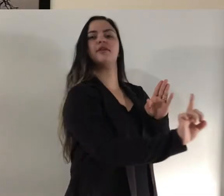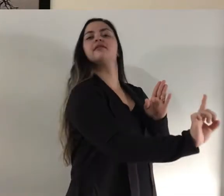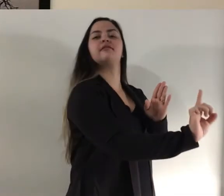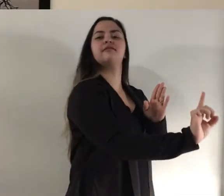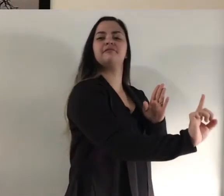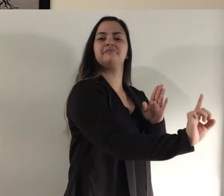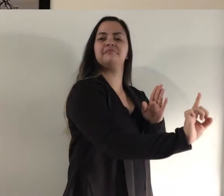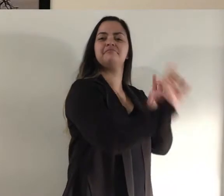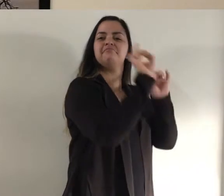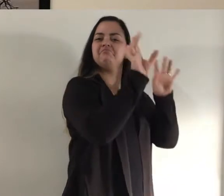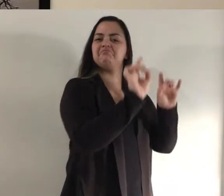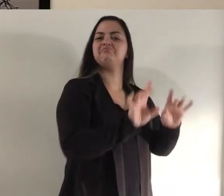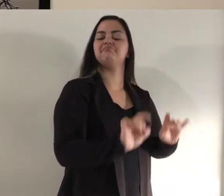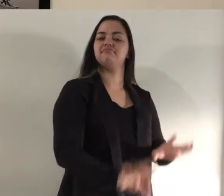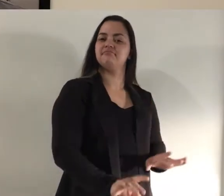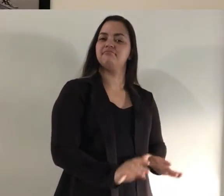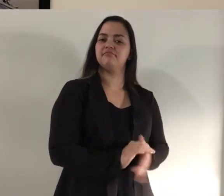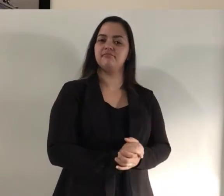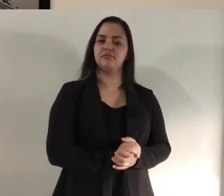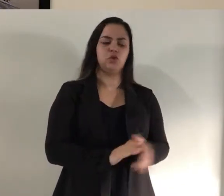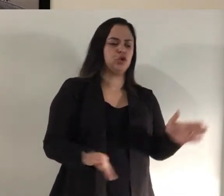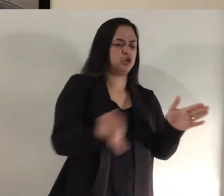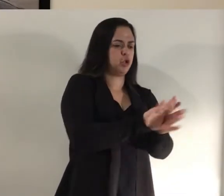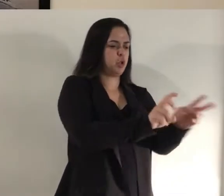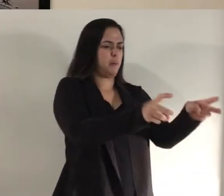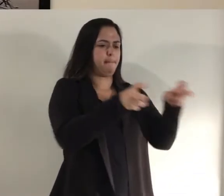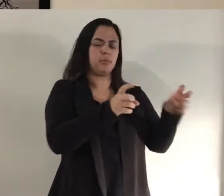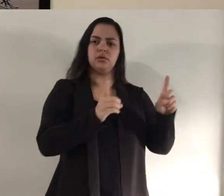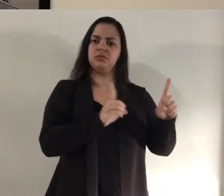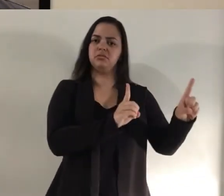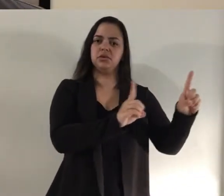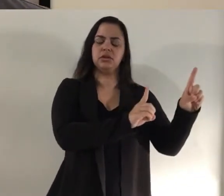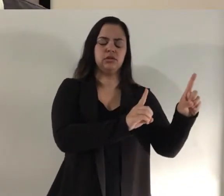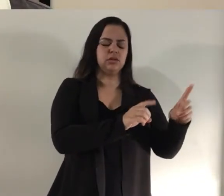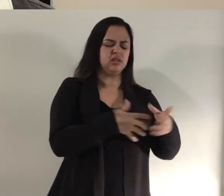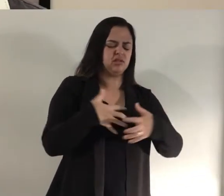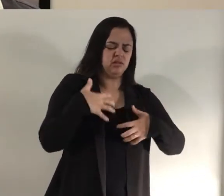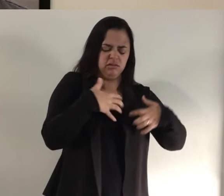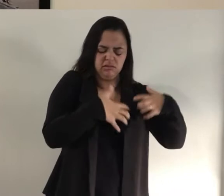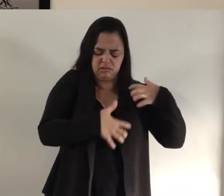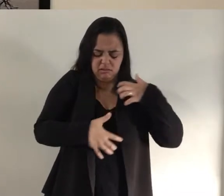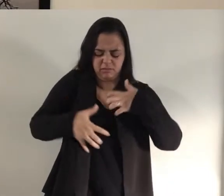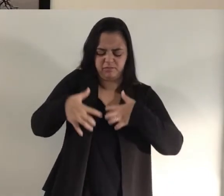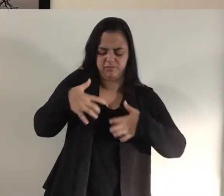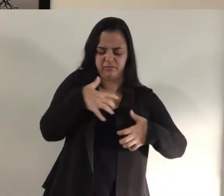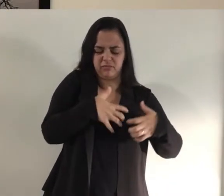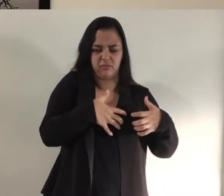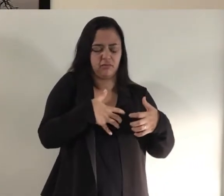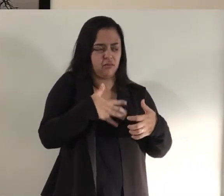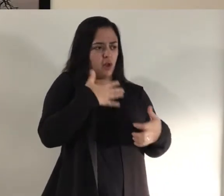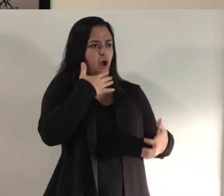chegar, ao perceber os discípulos atormentados, perplexos, ele